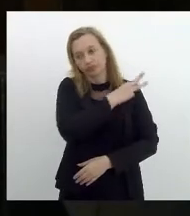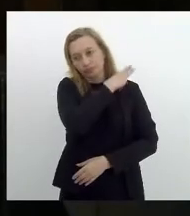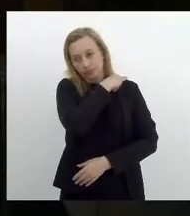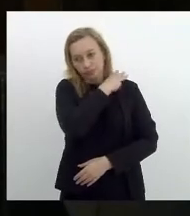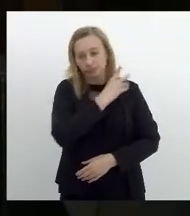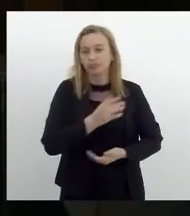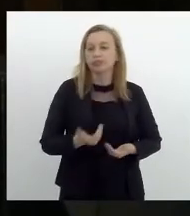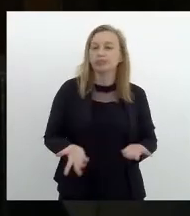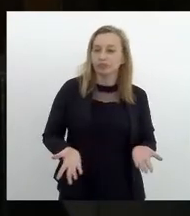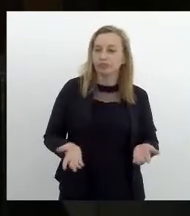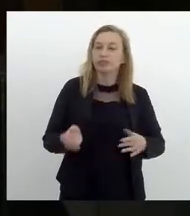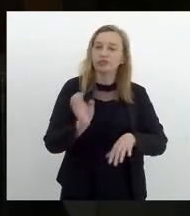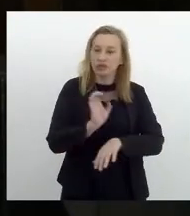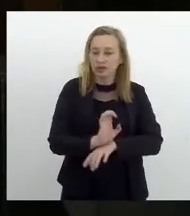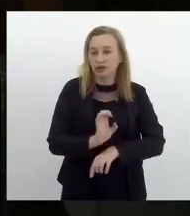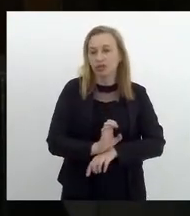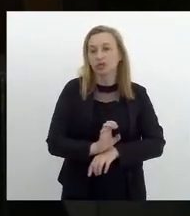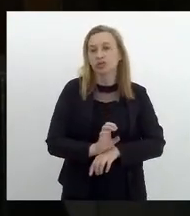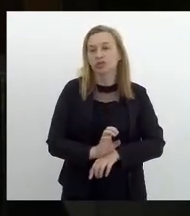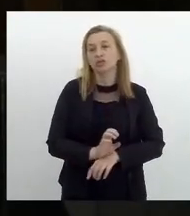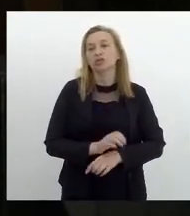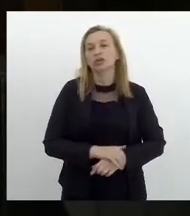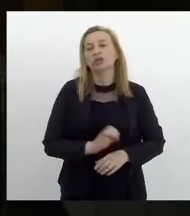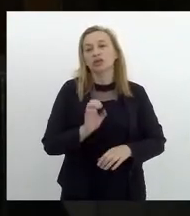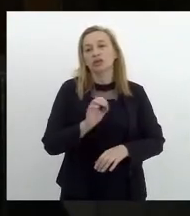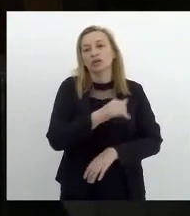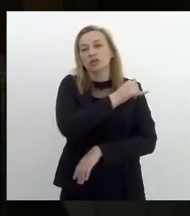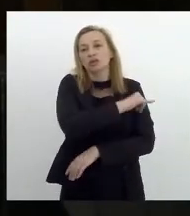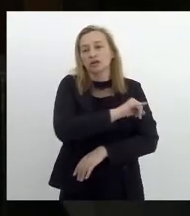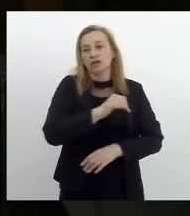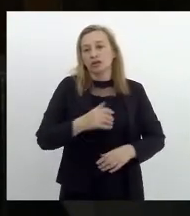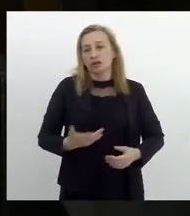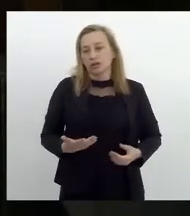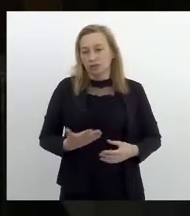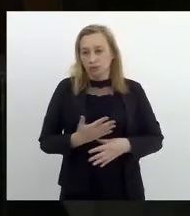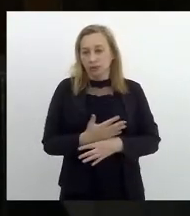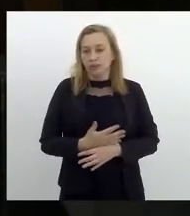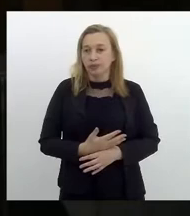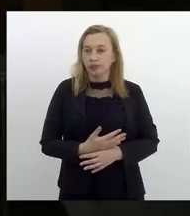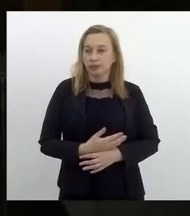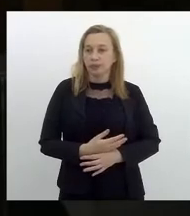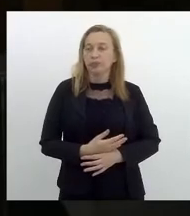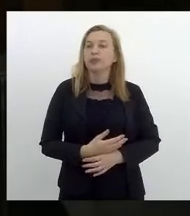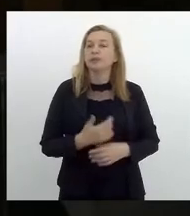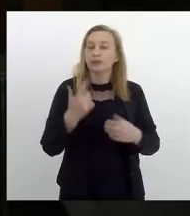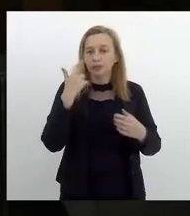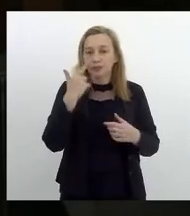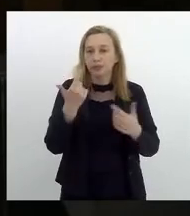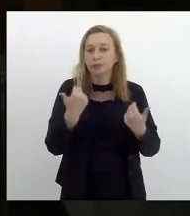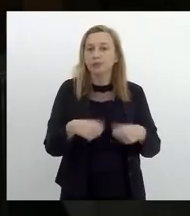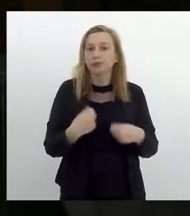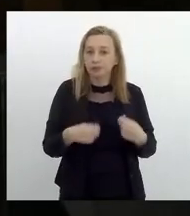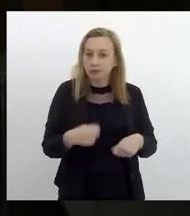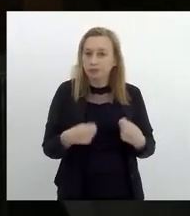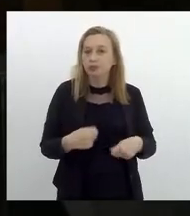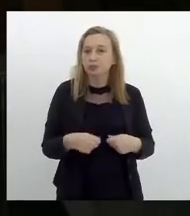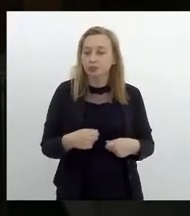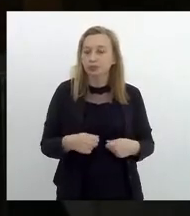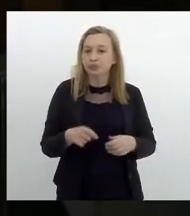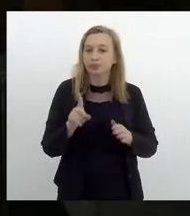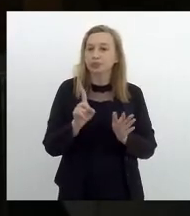de escolas estaduais no âmbito do Estado do Rio de Janeiro. Então a gente coloca a necessidade de pingo